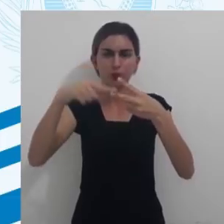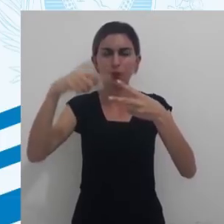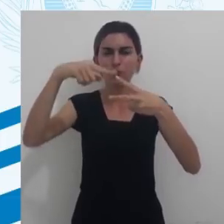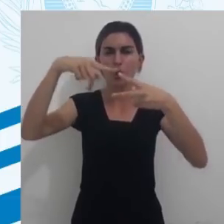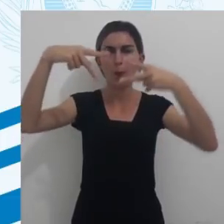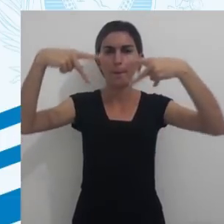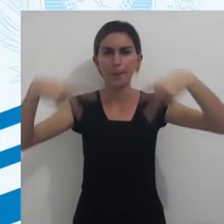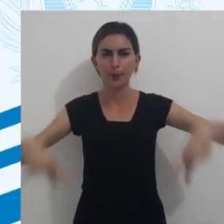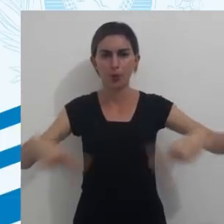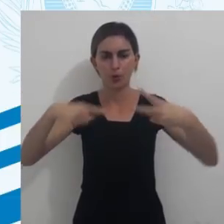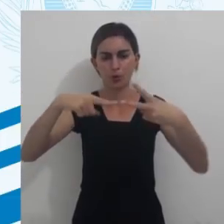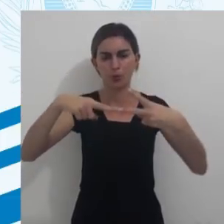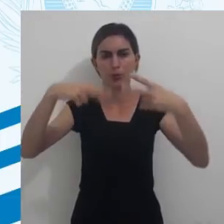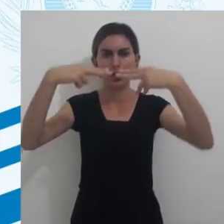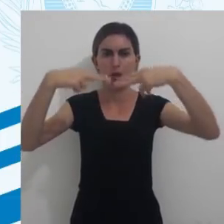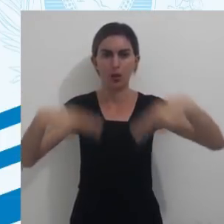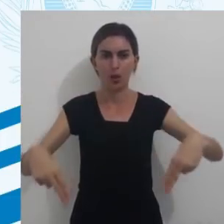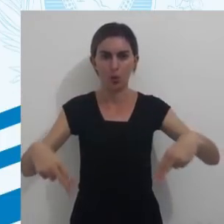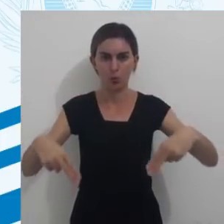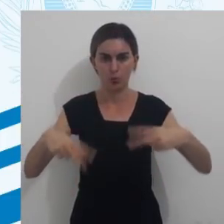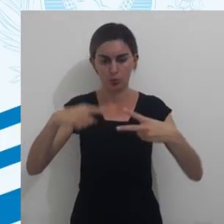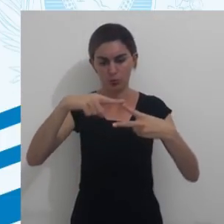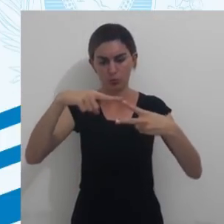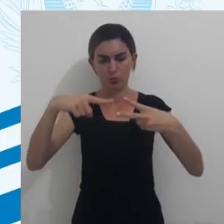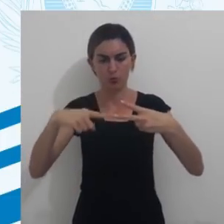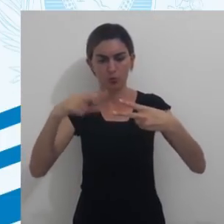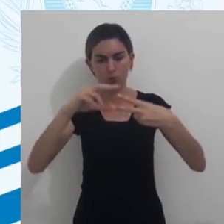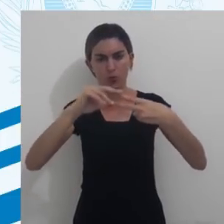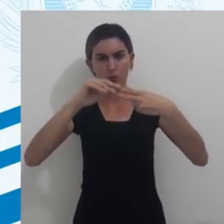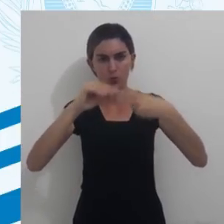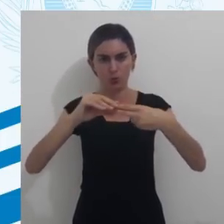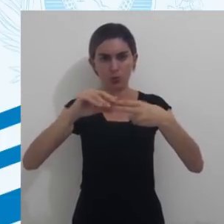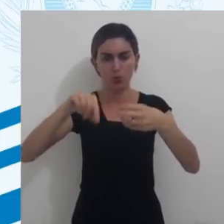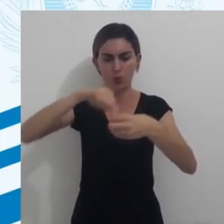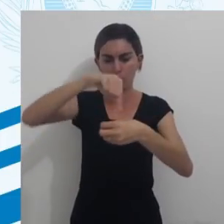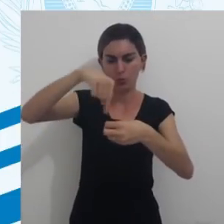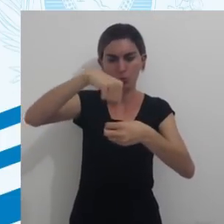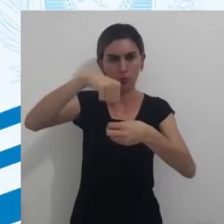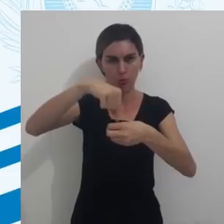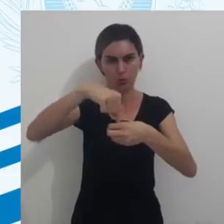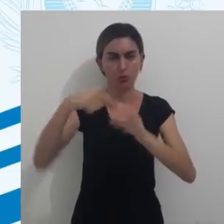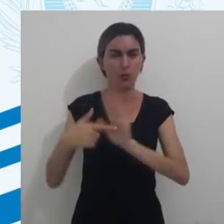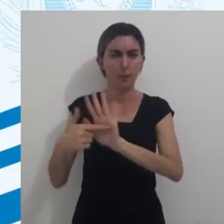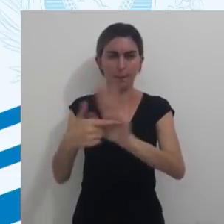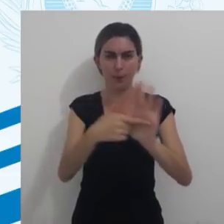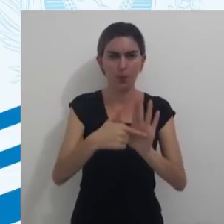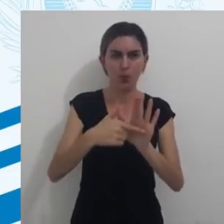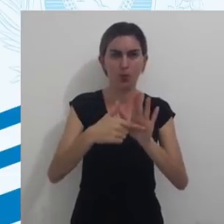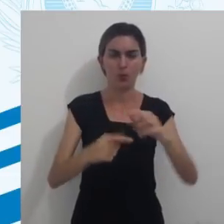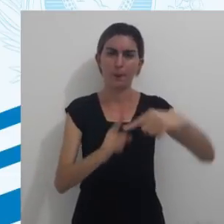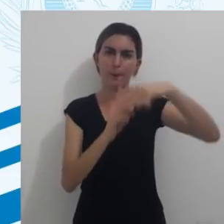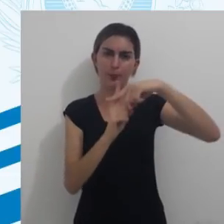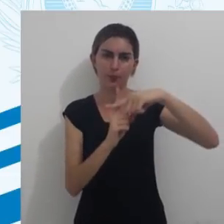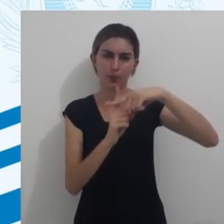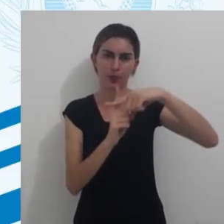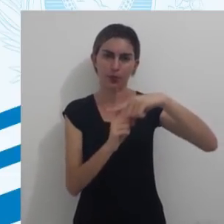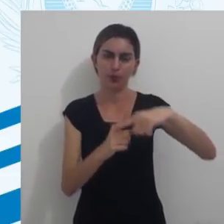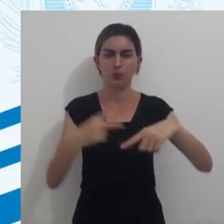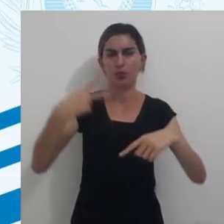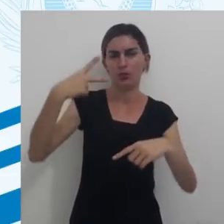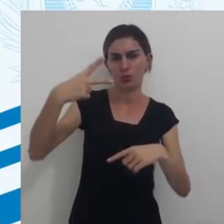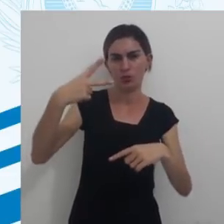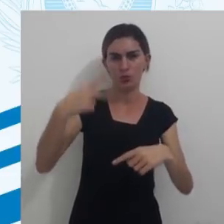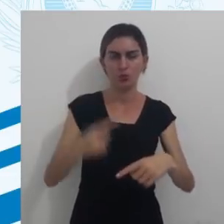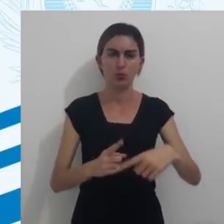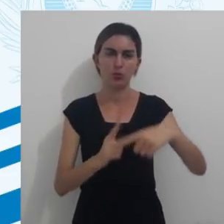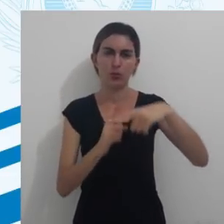prótons e 2 nêutrons, sendo, portanto, núcleos de hélio. Apresentam carga positiva mais 2 e número